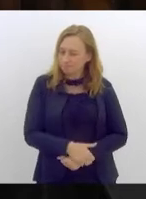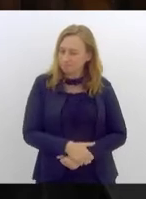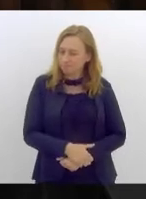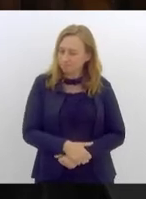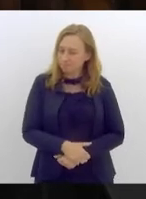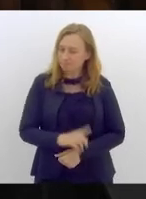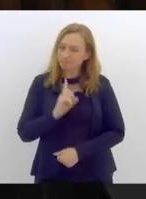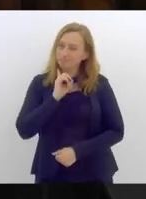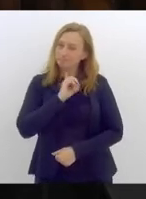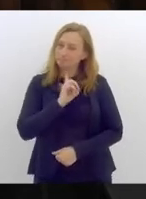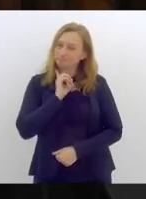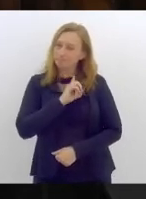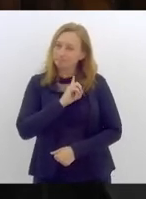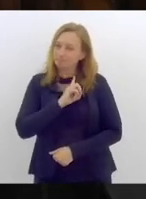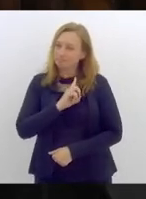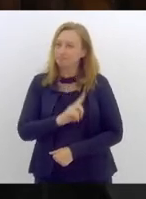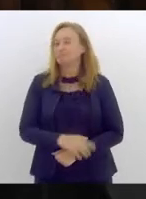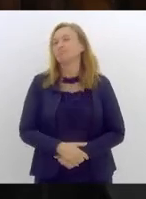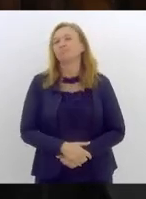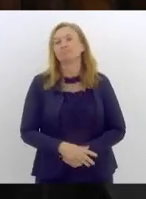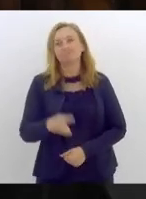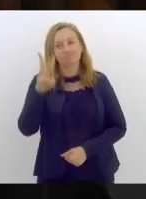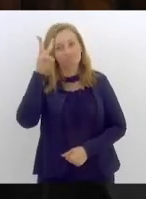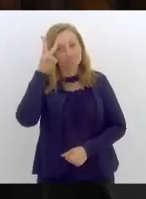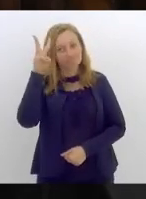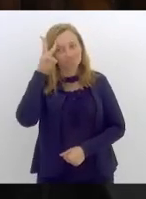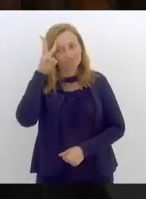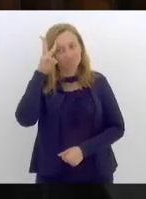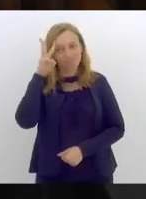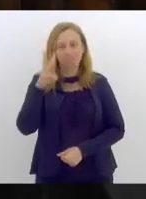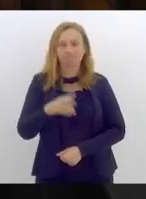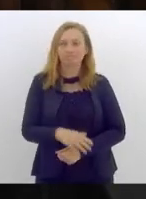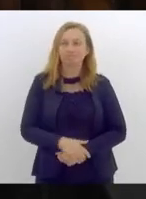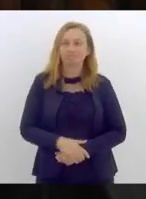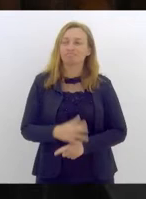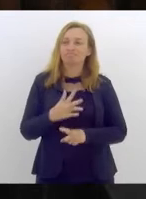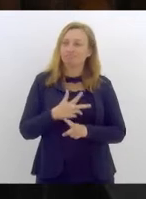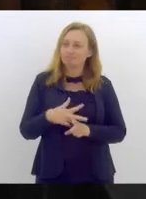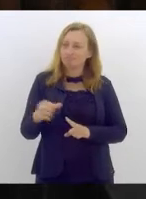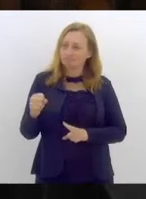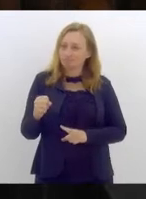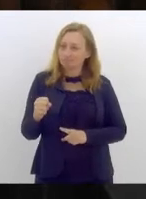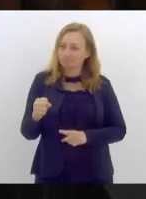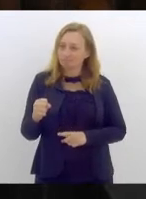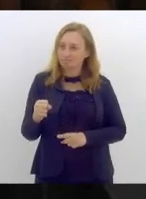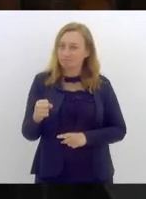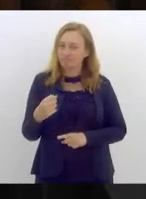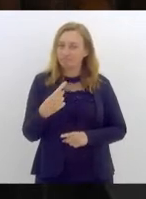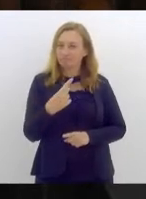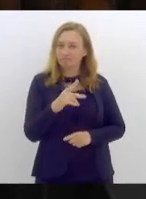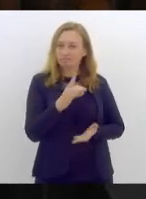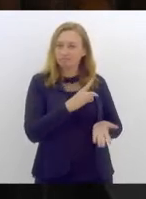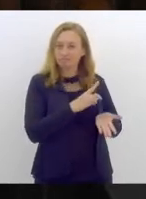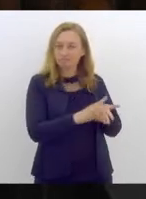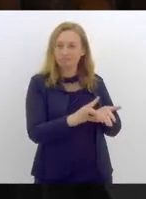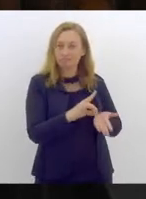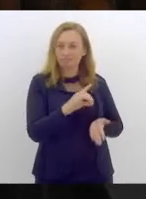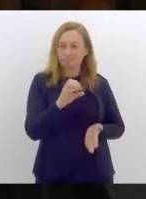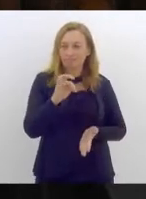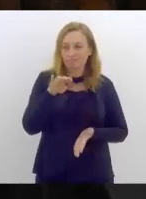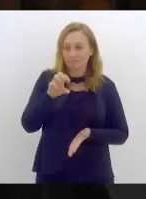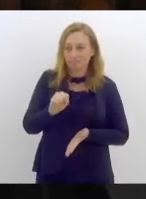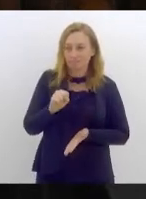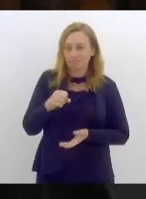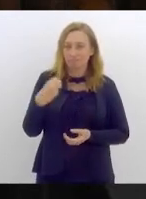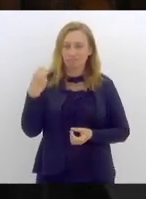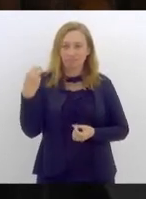o Flamengo na terça-feira venceu o seu adversário Santos por